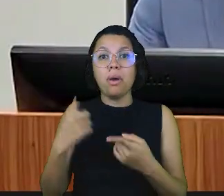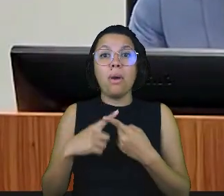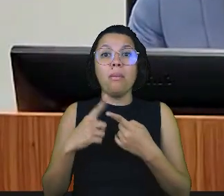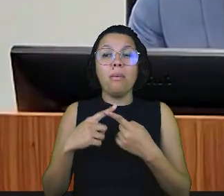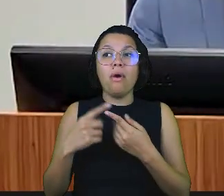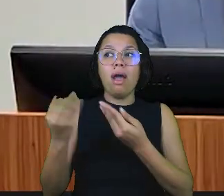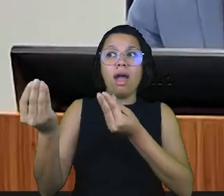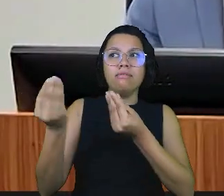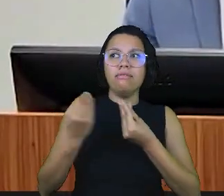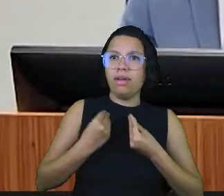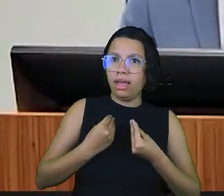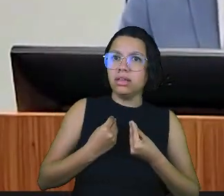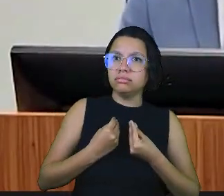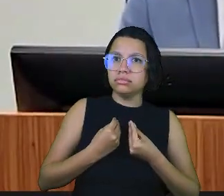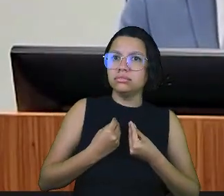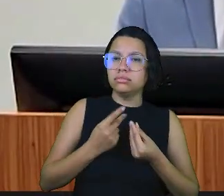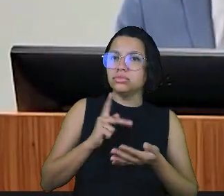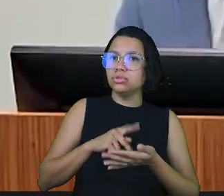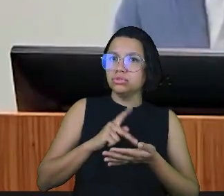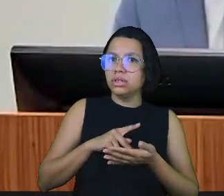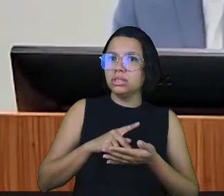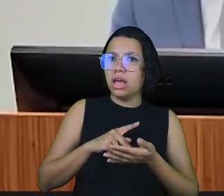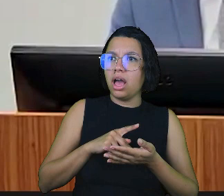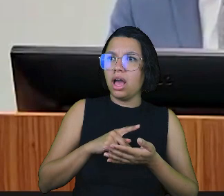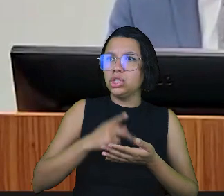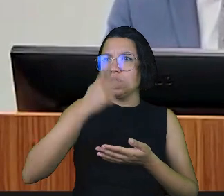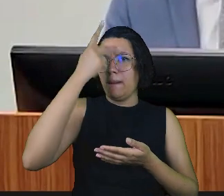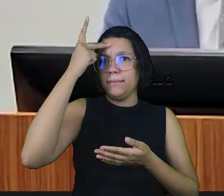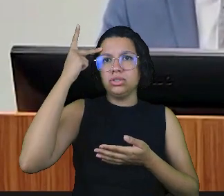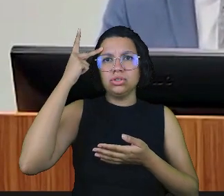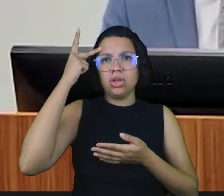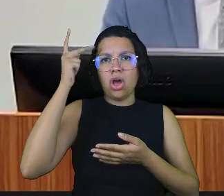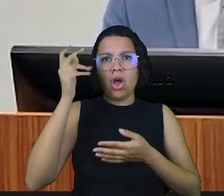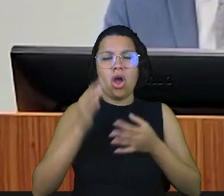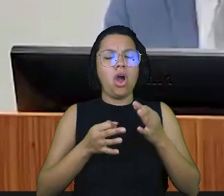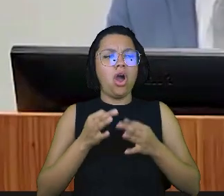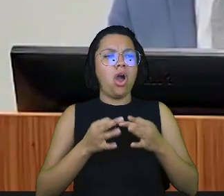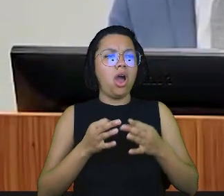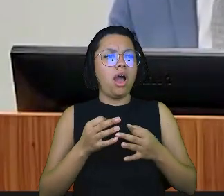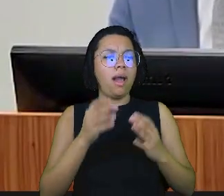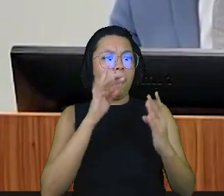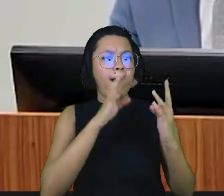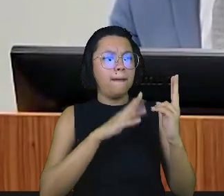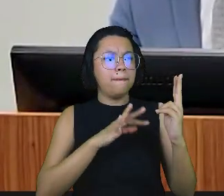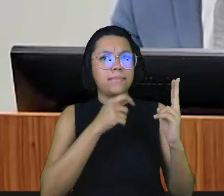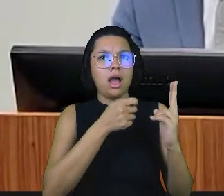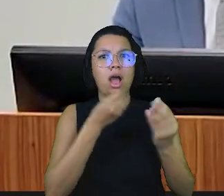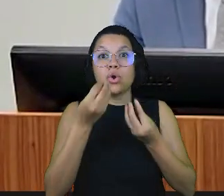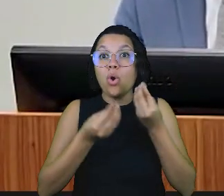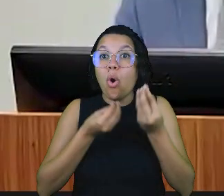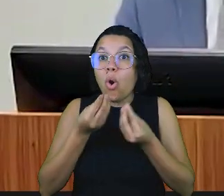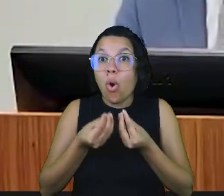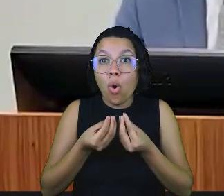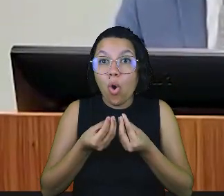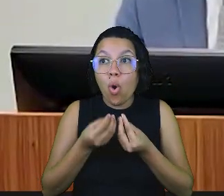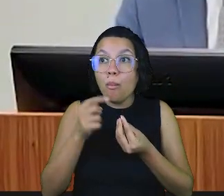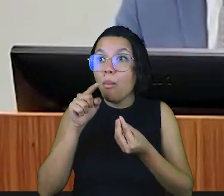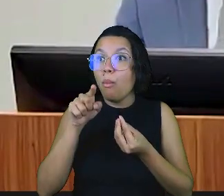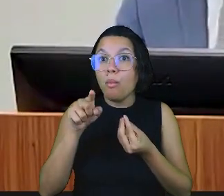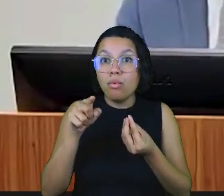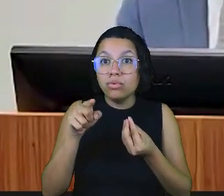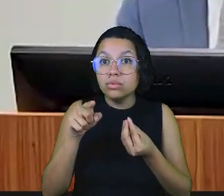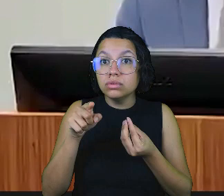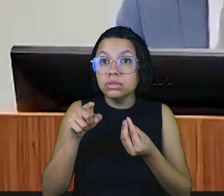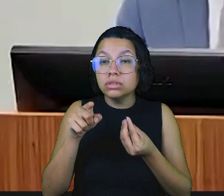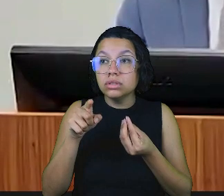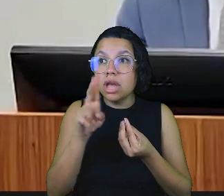o jurisdicionado, com toda a razão, dizer como raios você aplica o redirecionamento